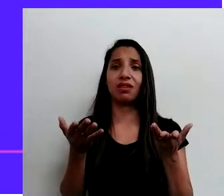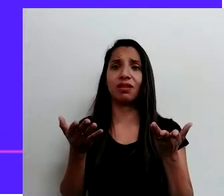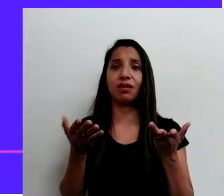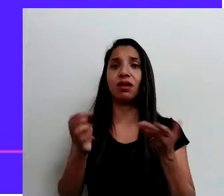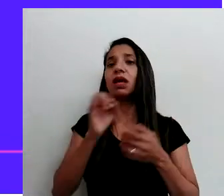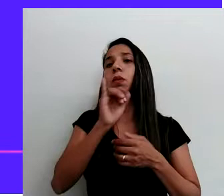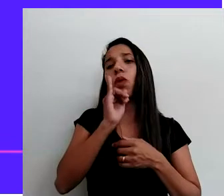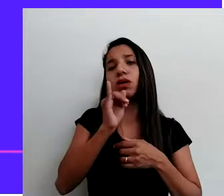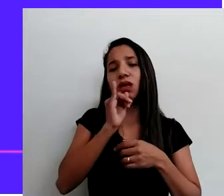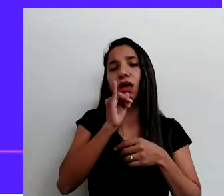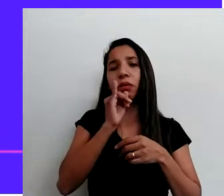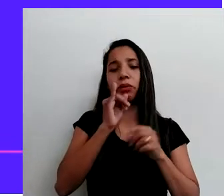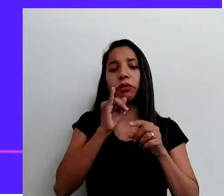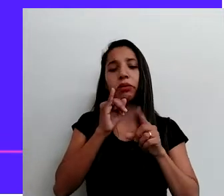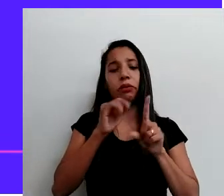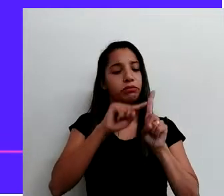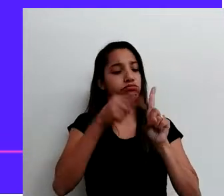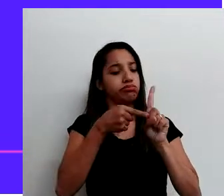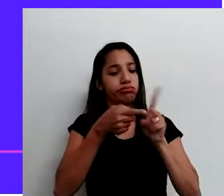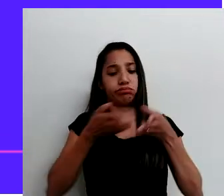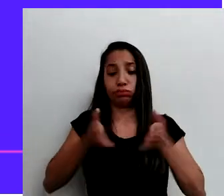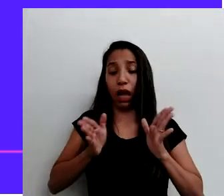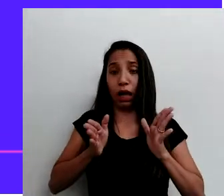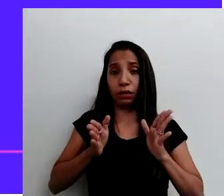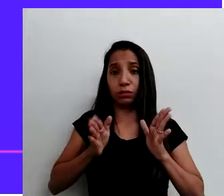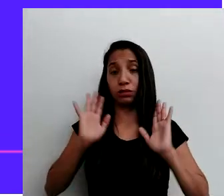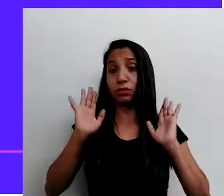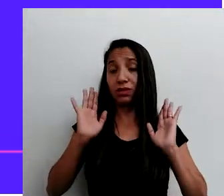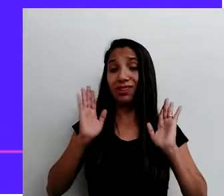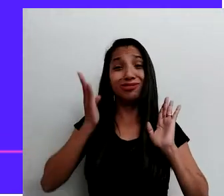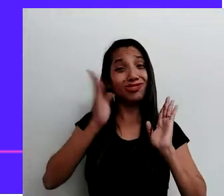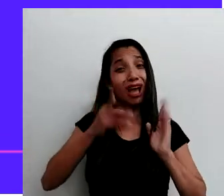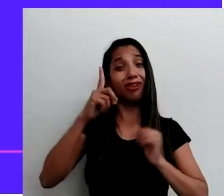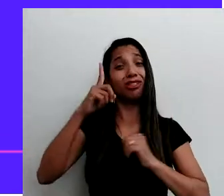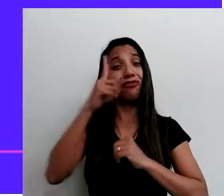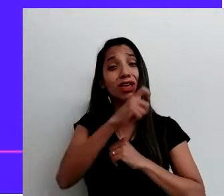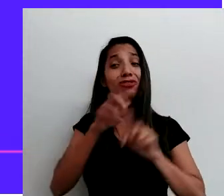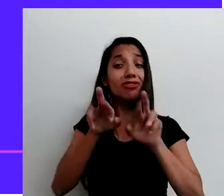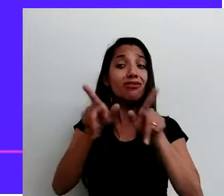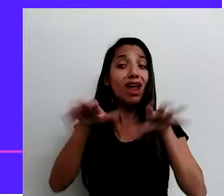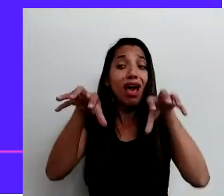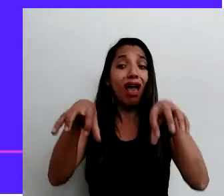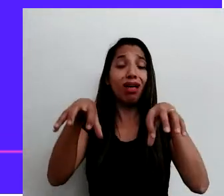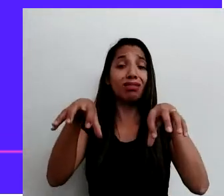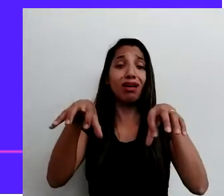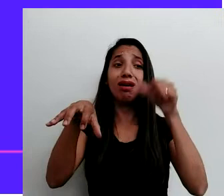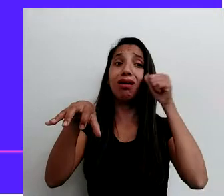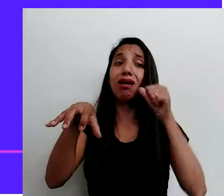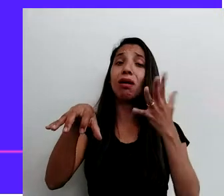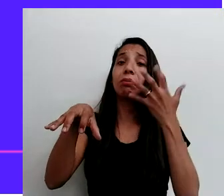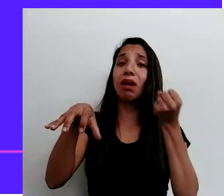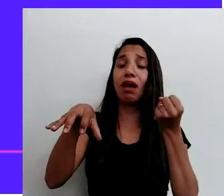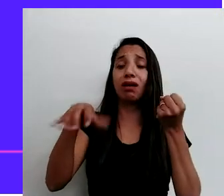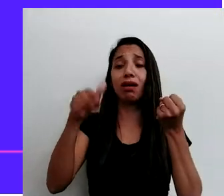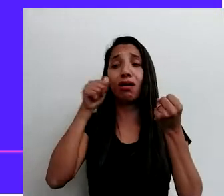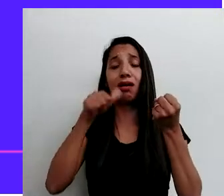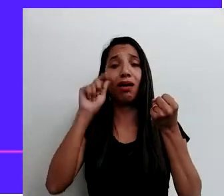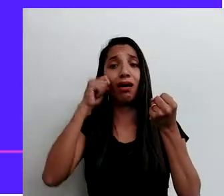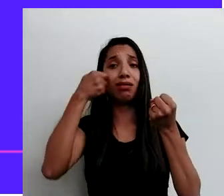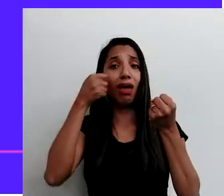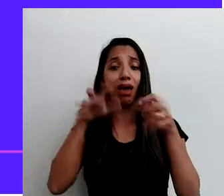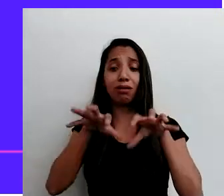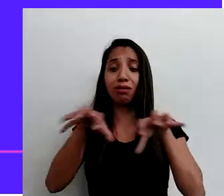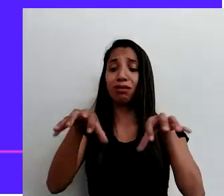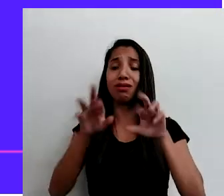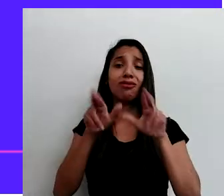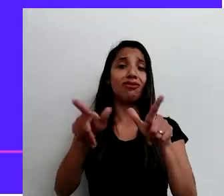tanta polêmica, mas assim, se a gente falar de parto, a gente já vai ter uma imensa desigualdade no acesso à saúde de mulheres brancas e mulheres negras, né? Então,